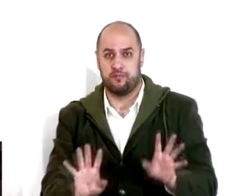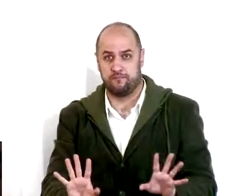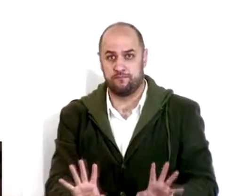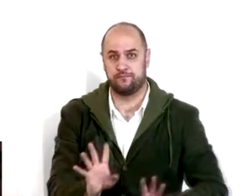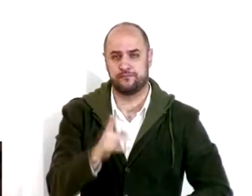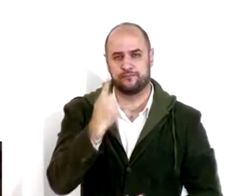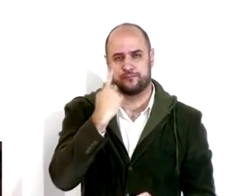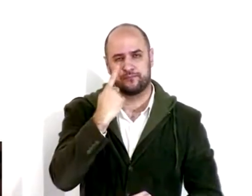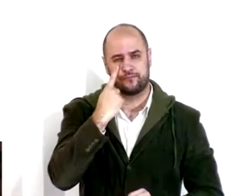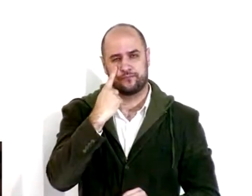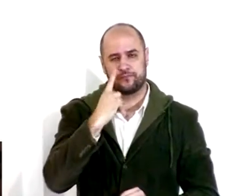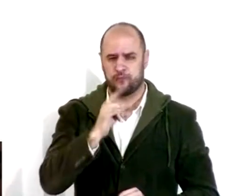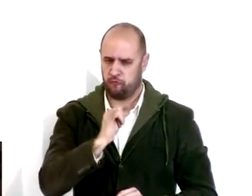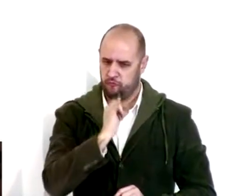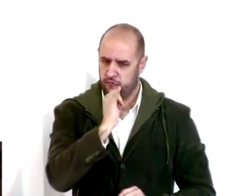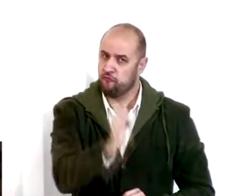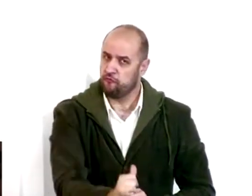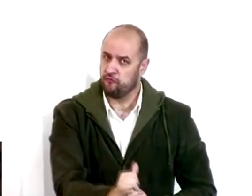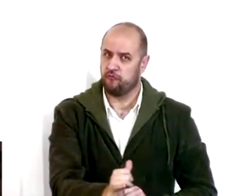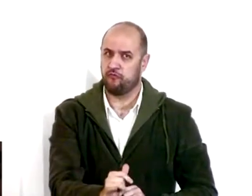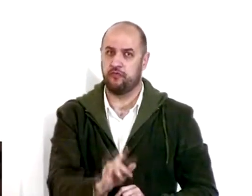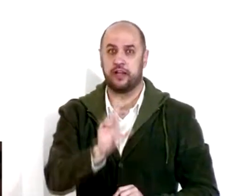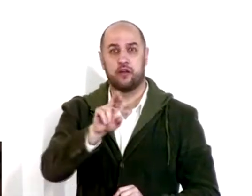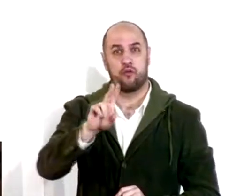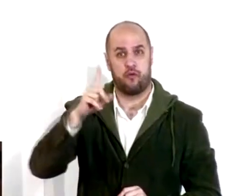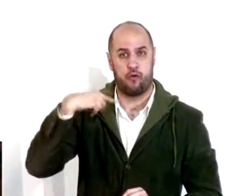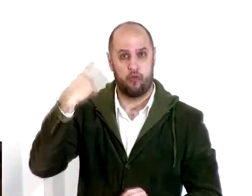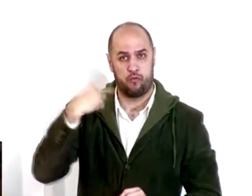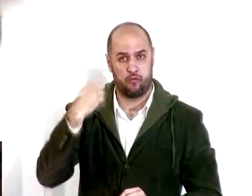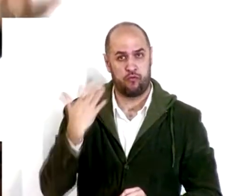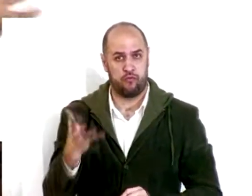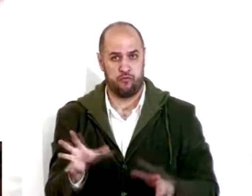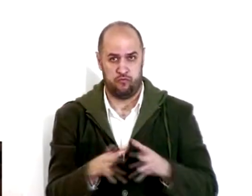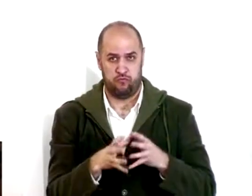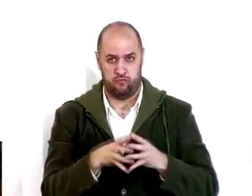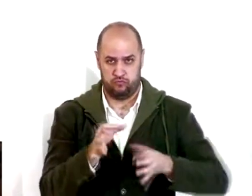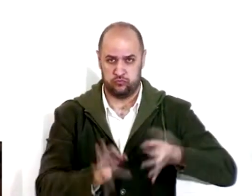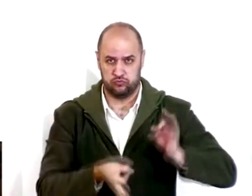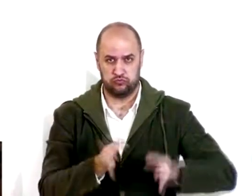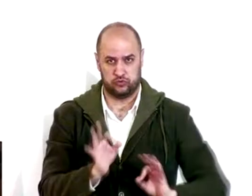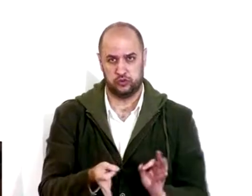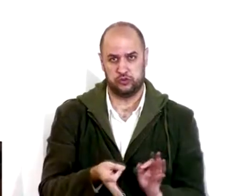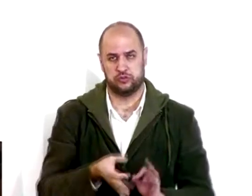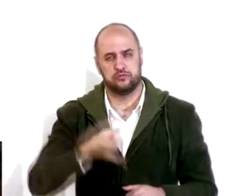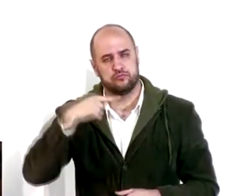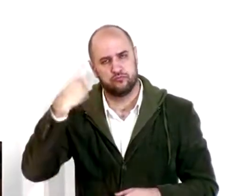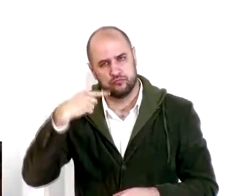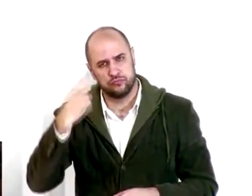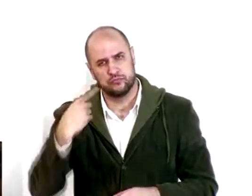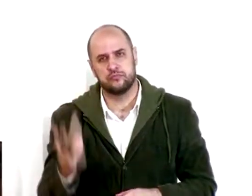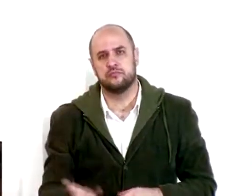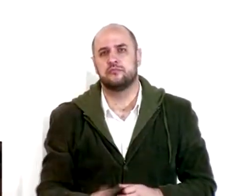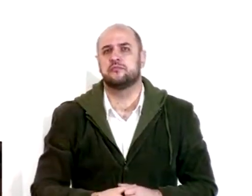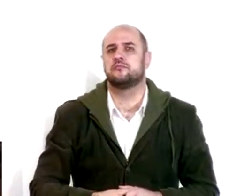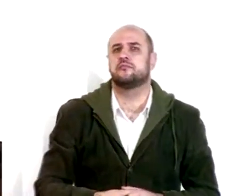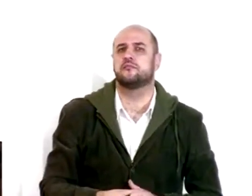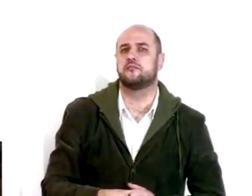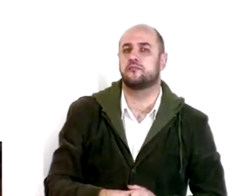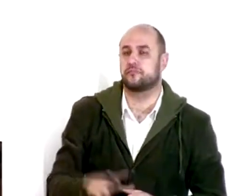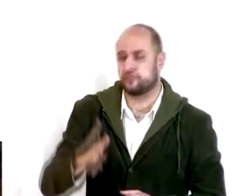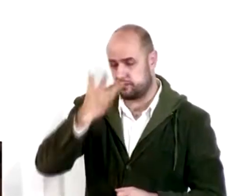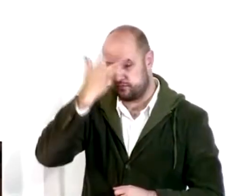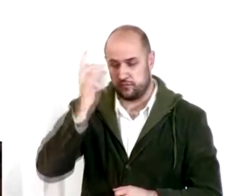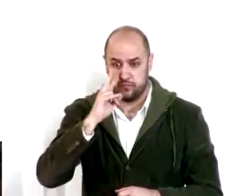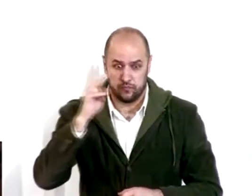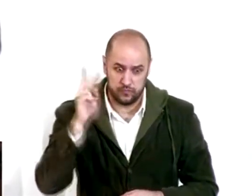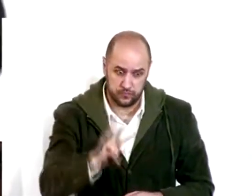um pronunciamento. Aqueles advogados ou da área jurídica que estão presentes, ou aqueles que nos estão